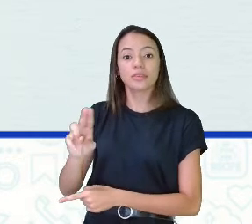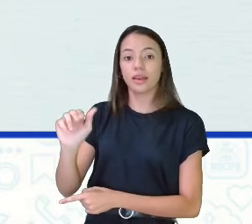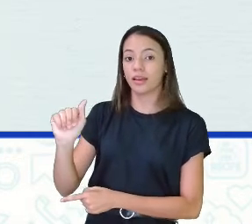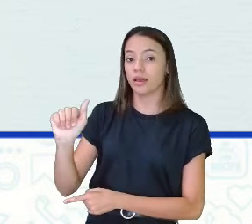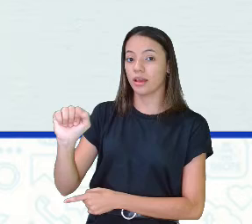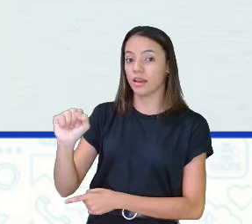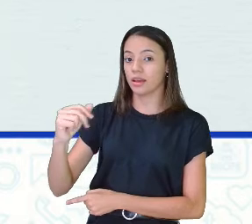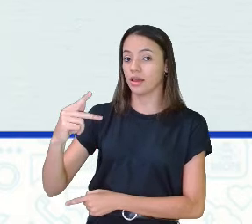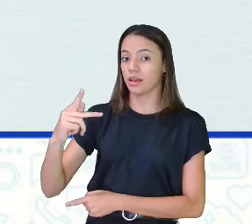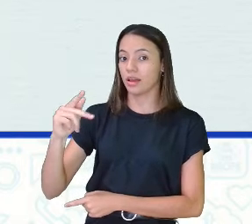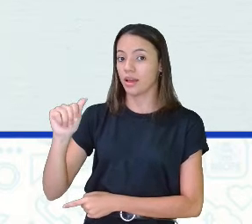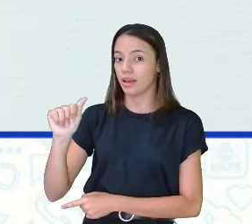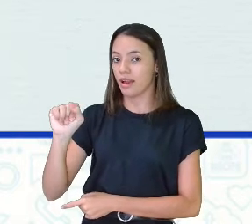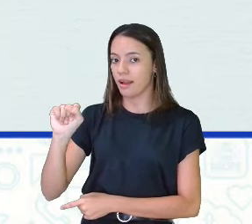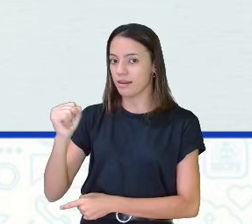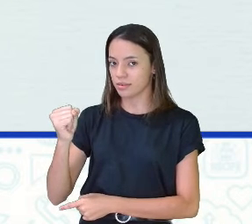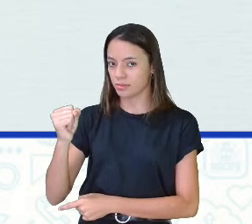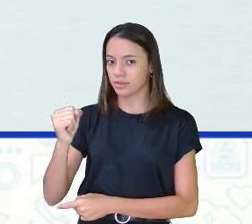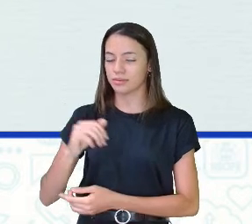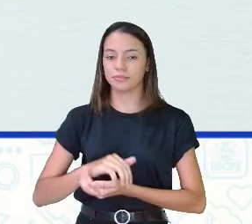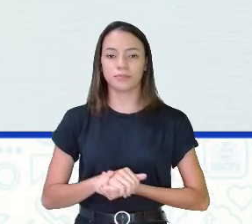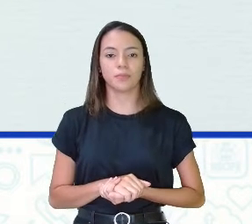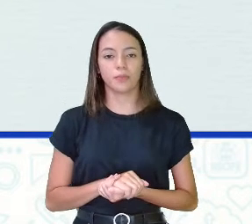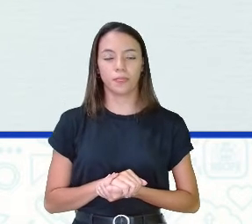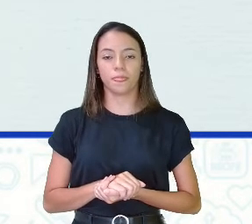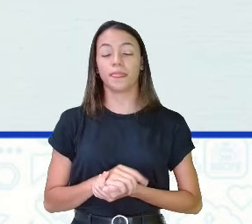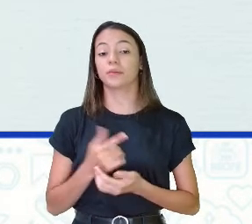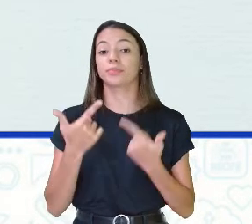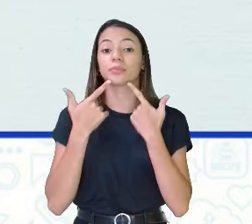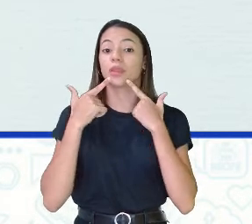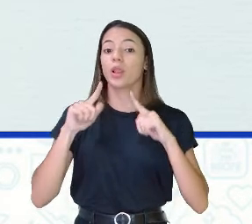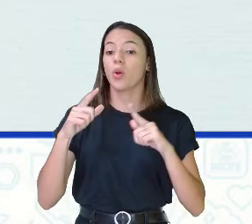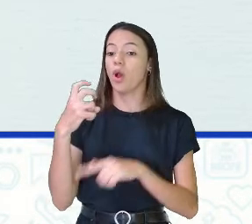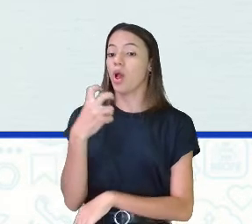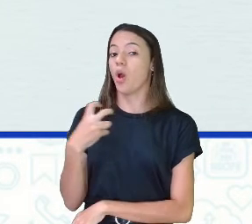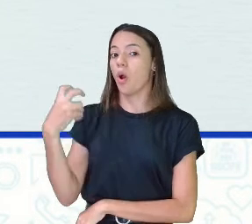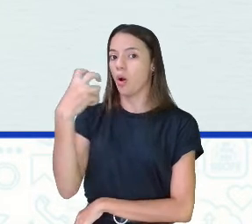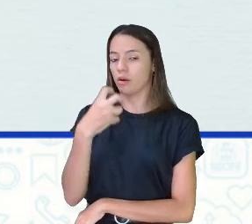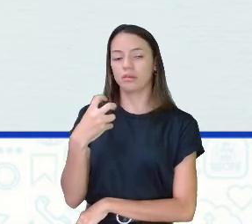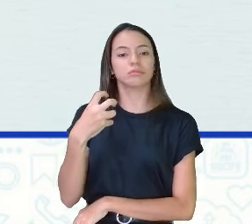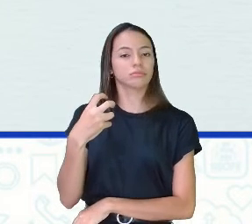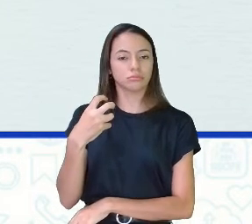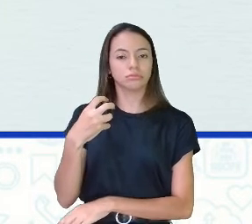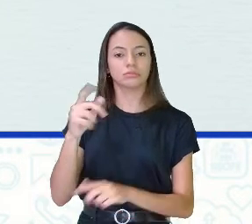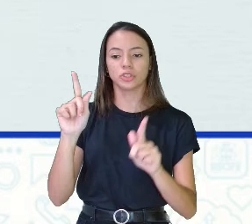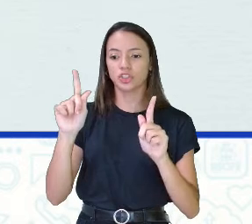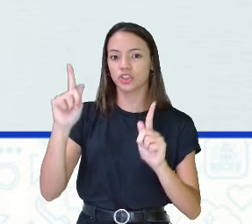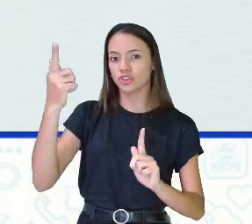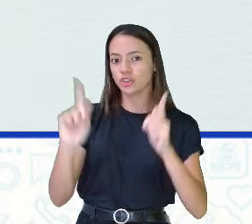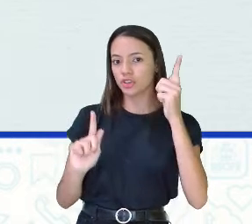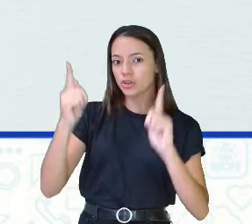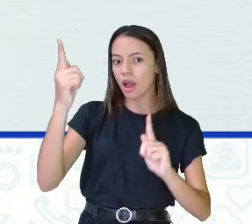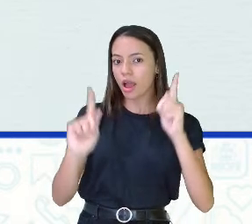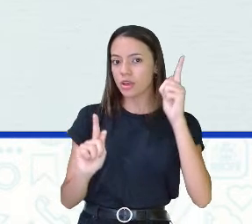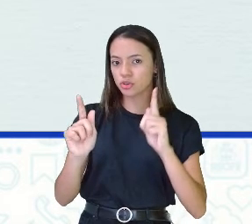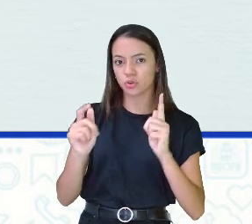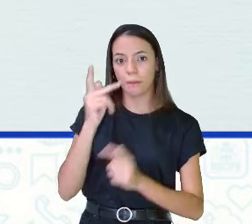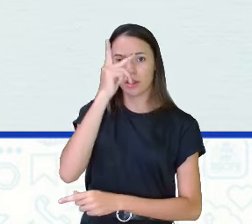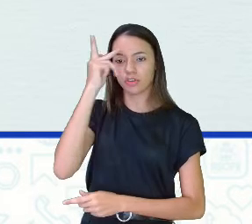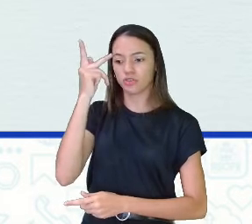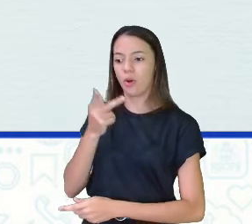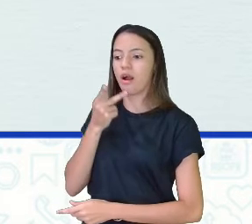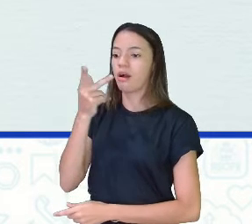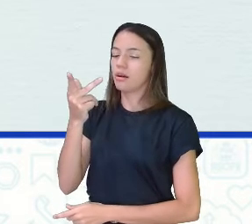passivo-agressiva, né? A ironia. Então, ó, na linguagem oral, os gestos do enunciador também são importantes para o